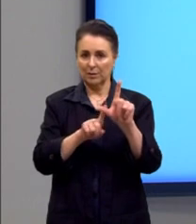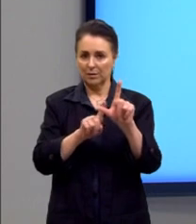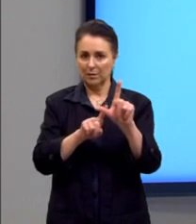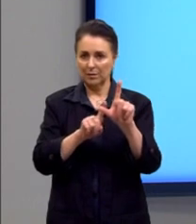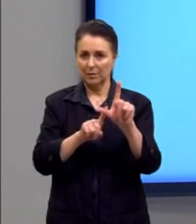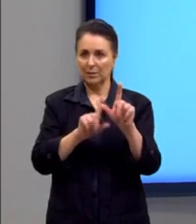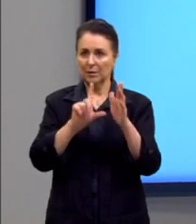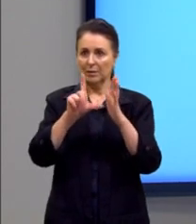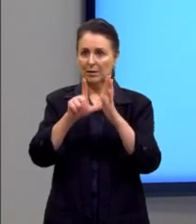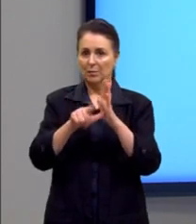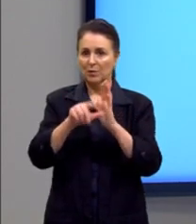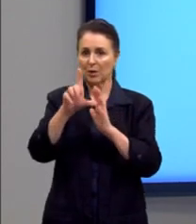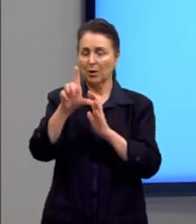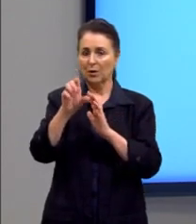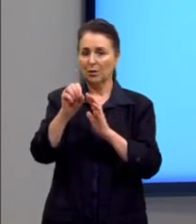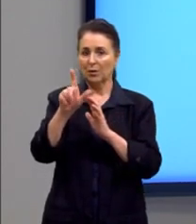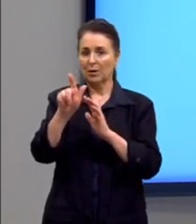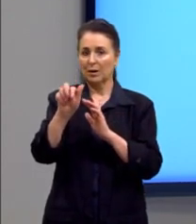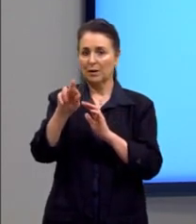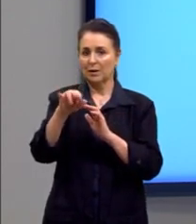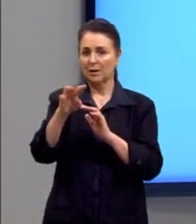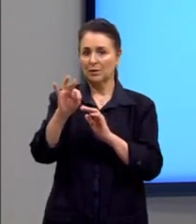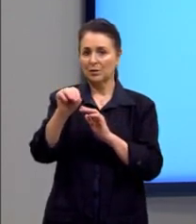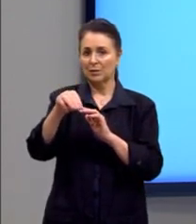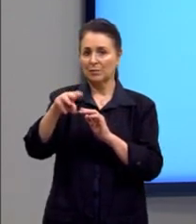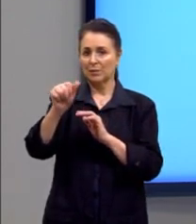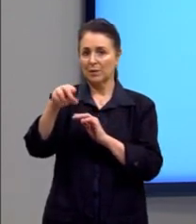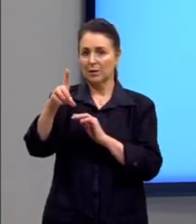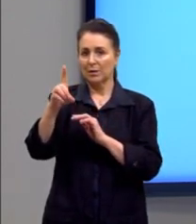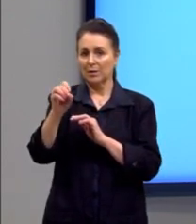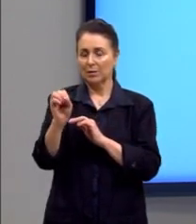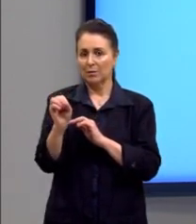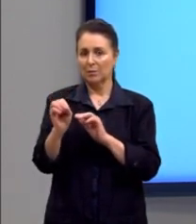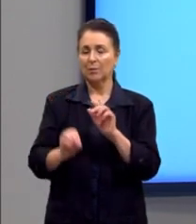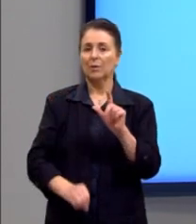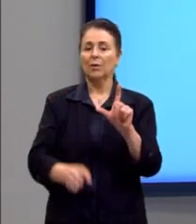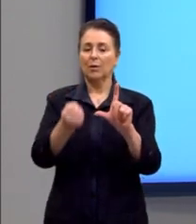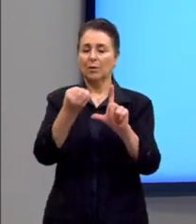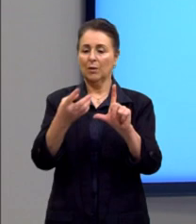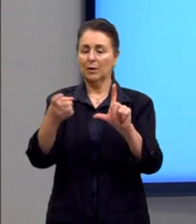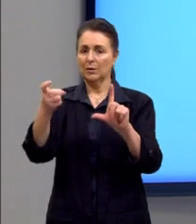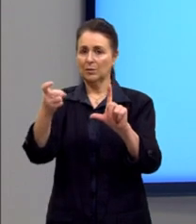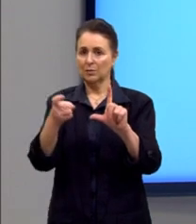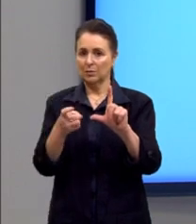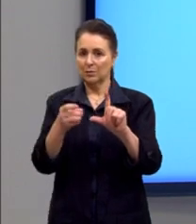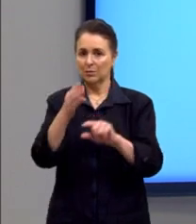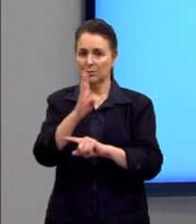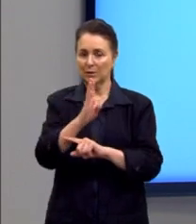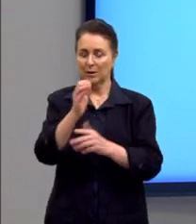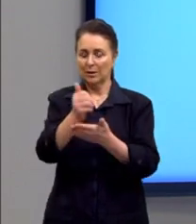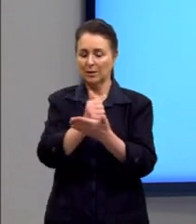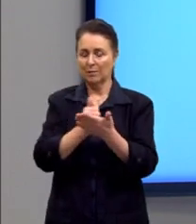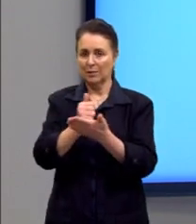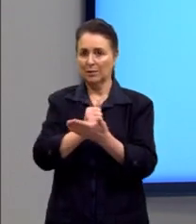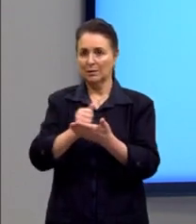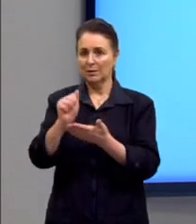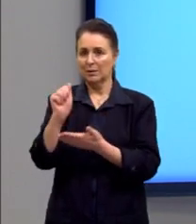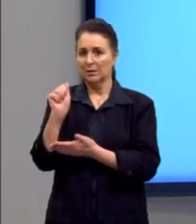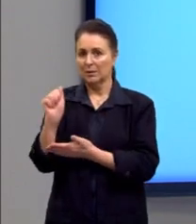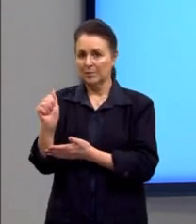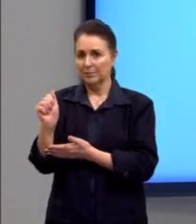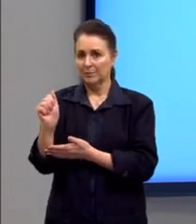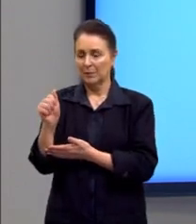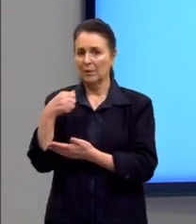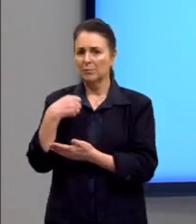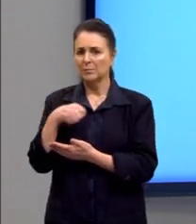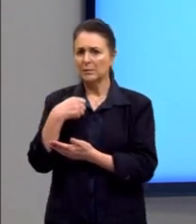logaritimando e por último a base tem um logaritmo de B na base A o que que nós